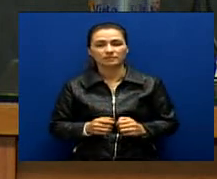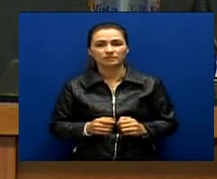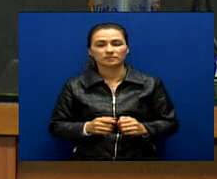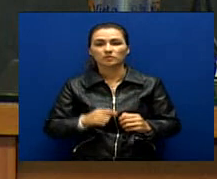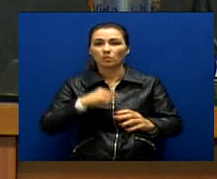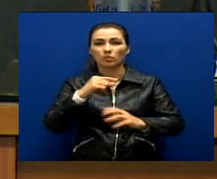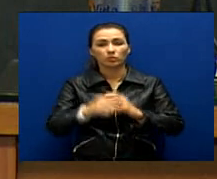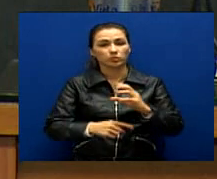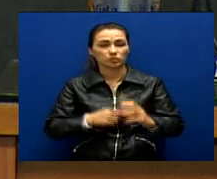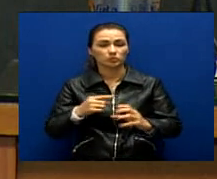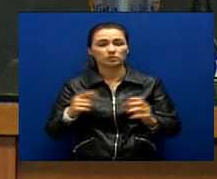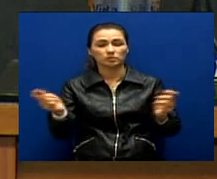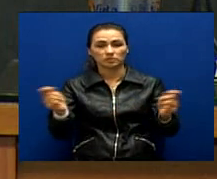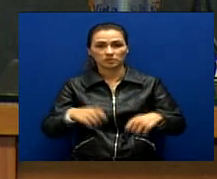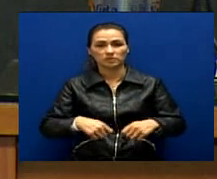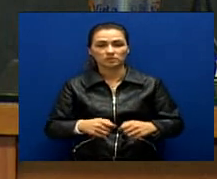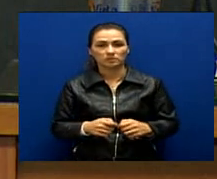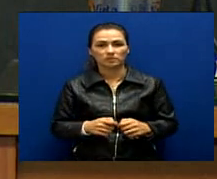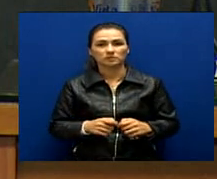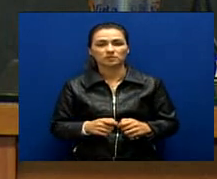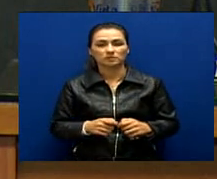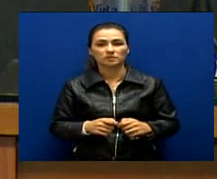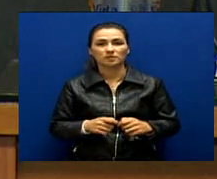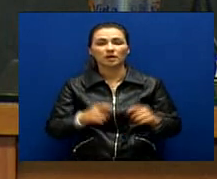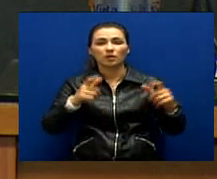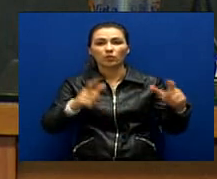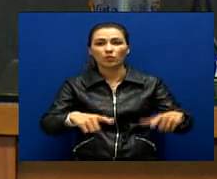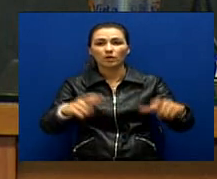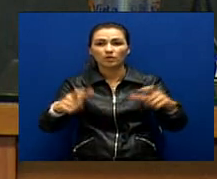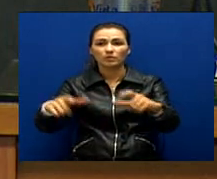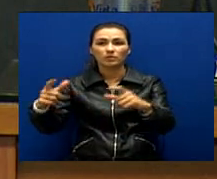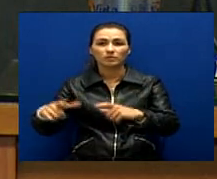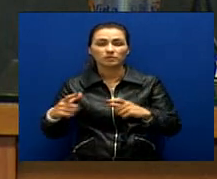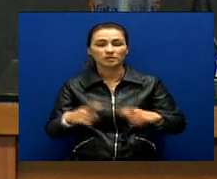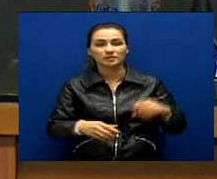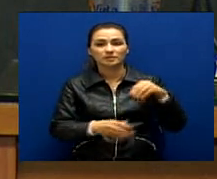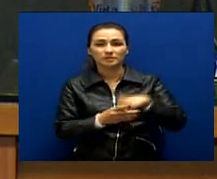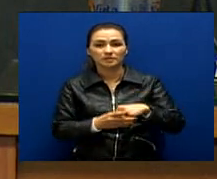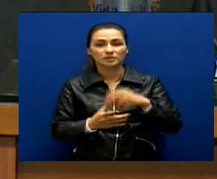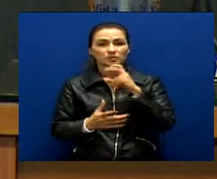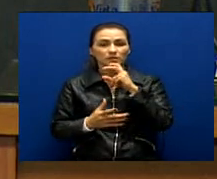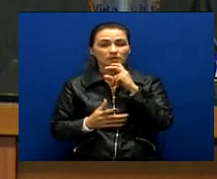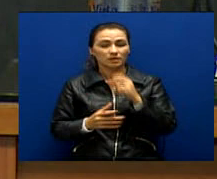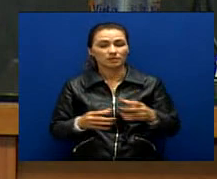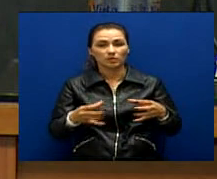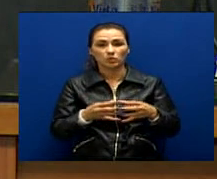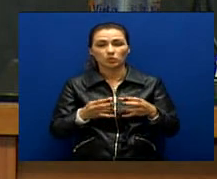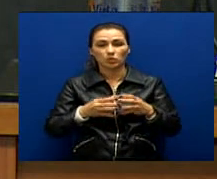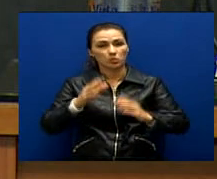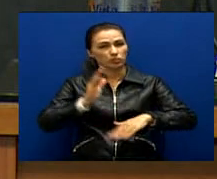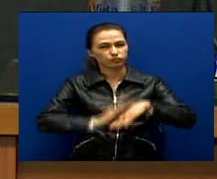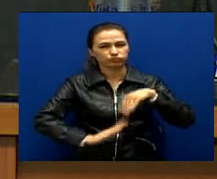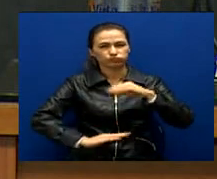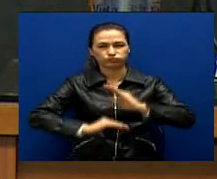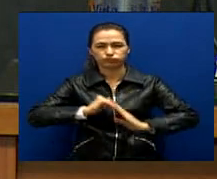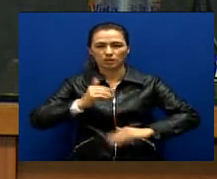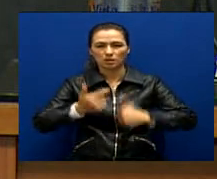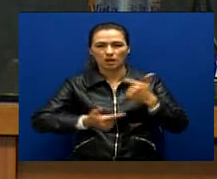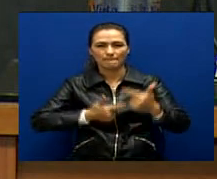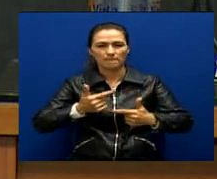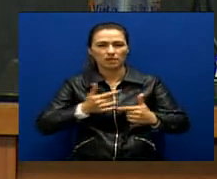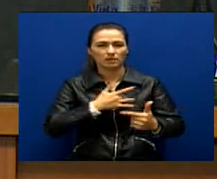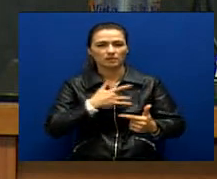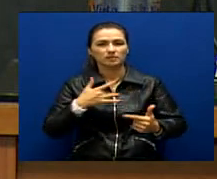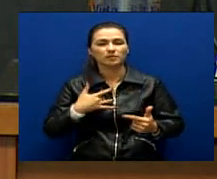mundo e tem exemplos de ser feita do seu bairro por uma equipe de saúde completa tá lá tempo integral bem remunerada que